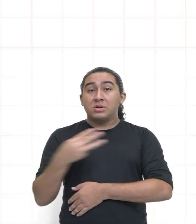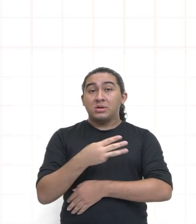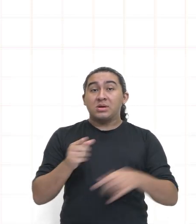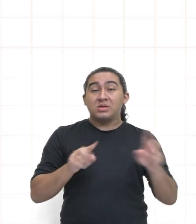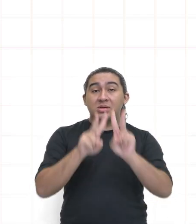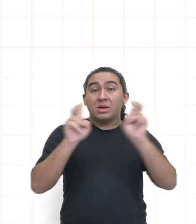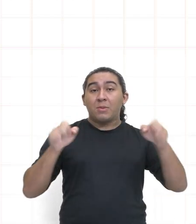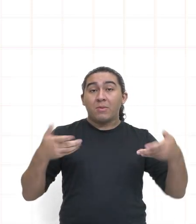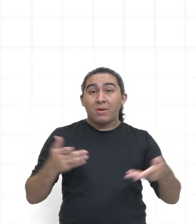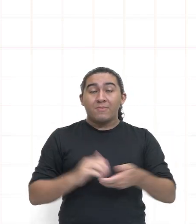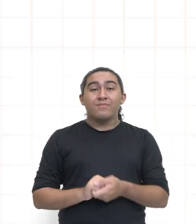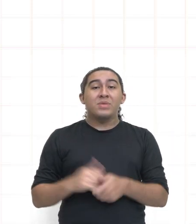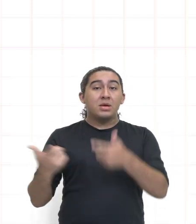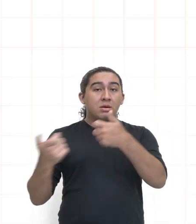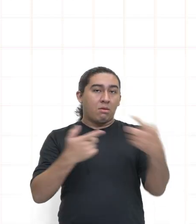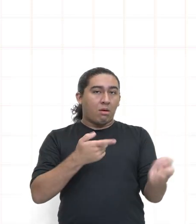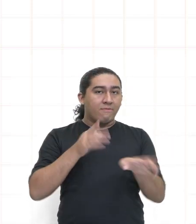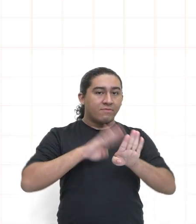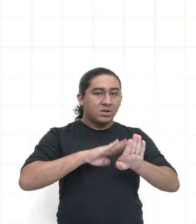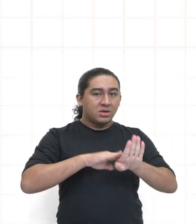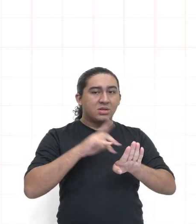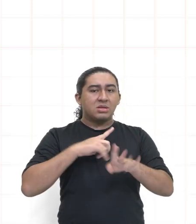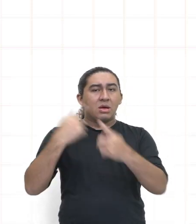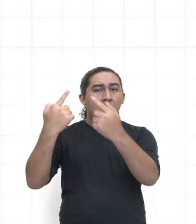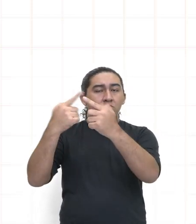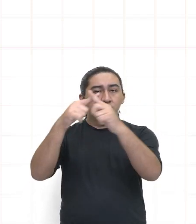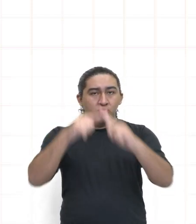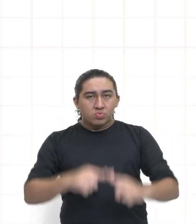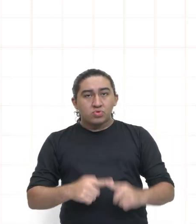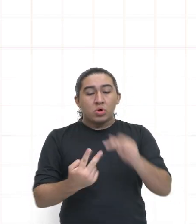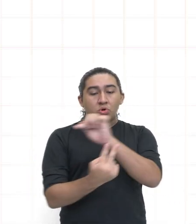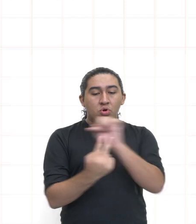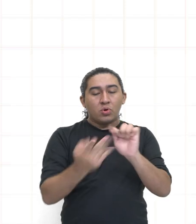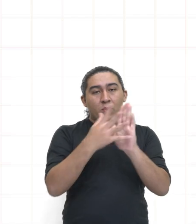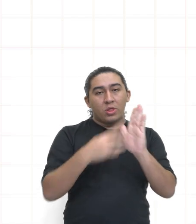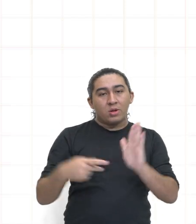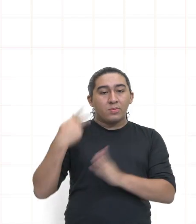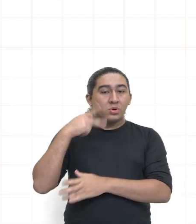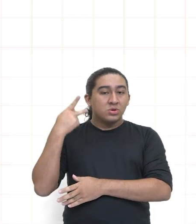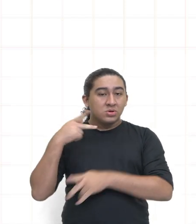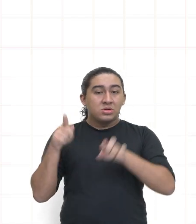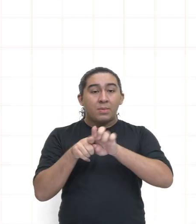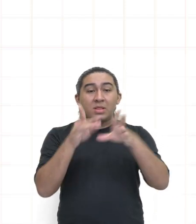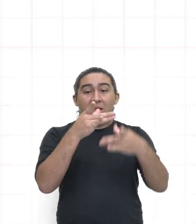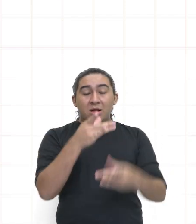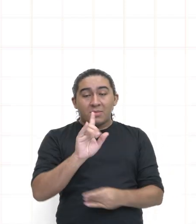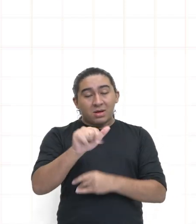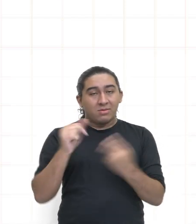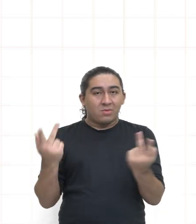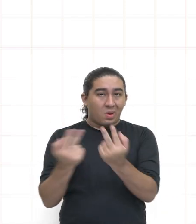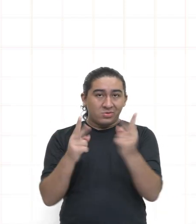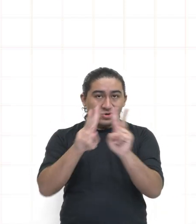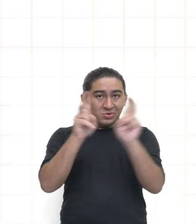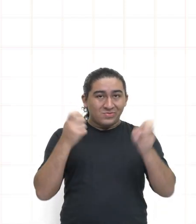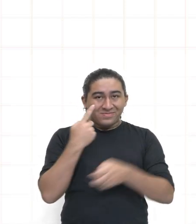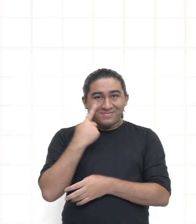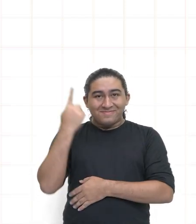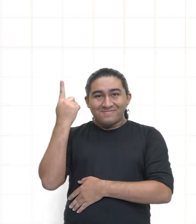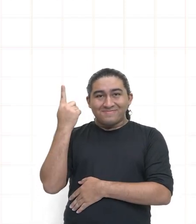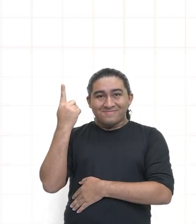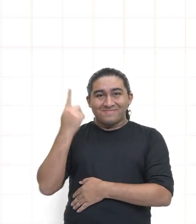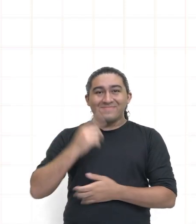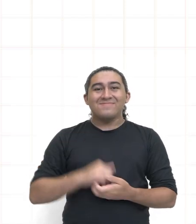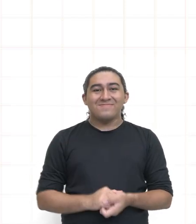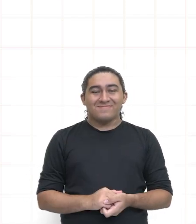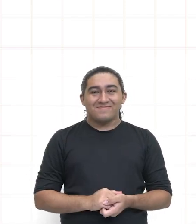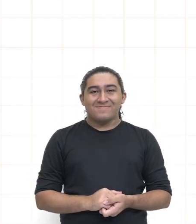objeto de conhecimento, a Guerra Fria, confrontos de dois modelos políticos e o detalhamento, a Guerra Fria, confrontos de